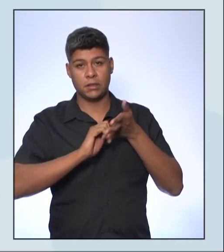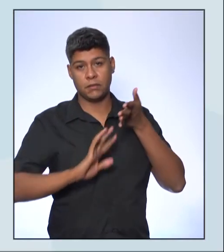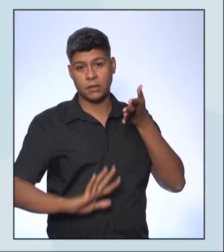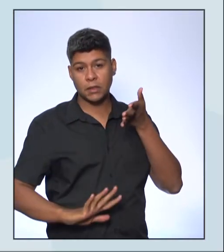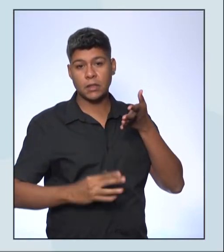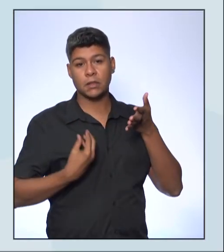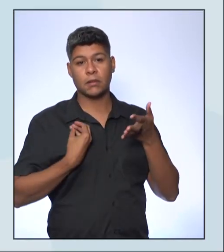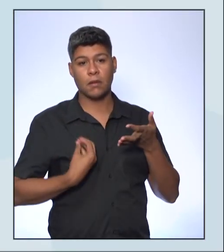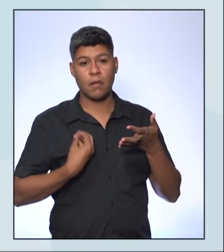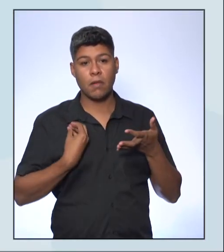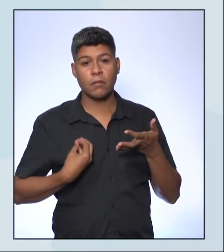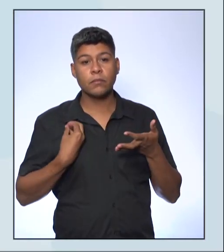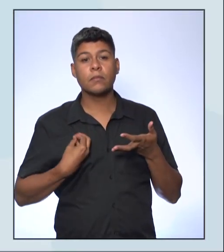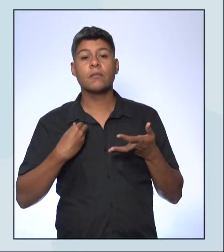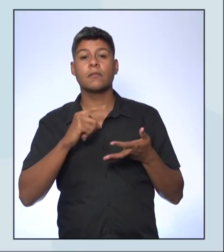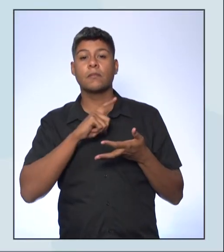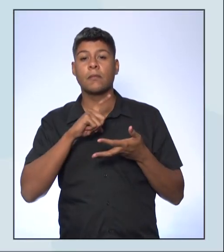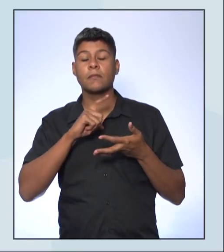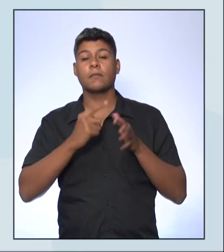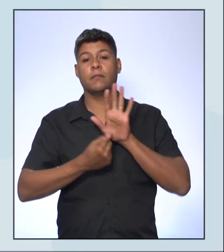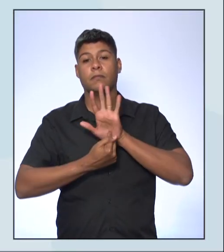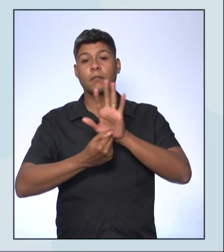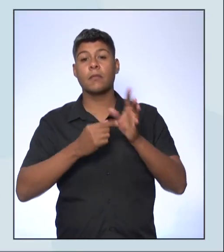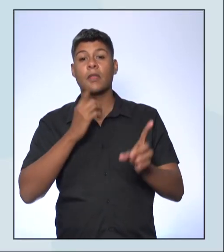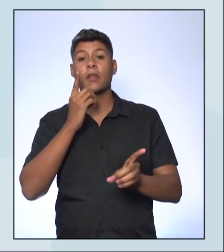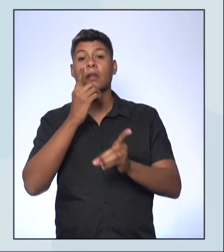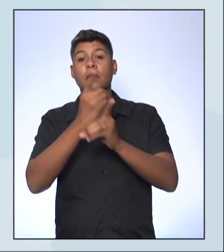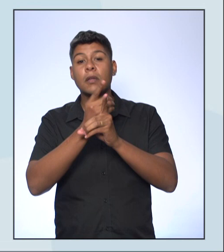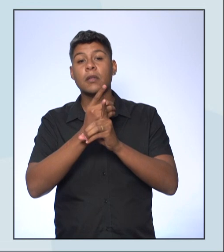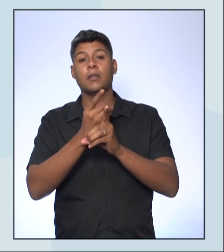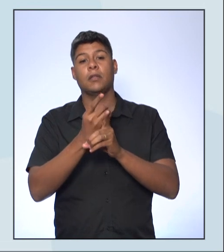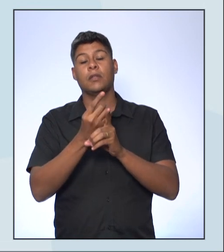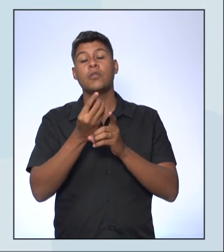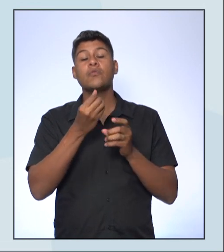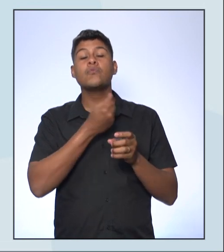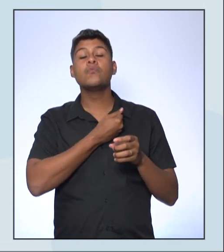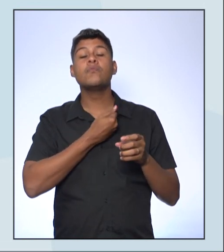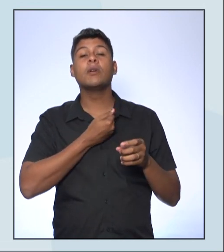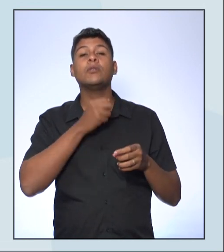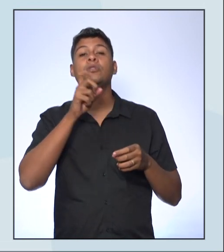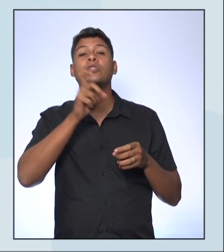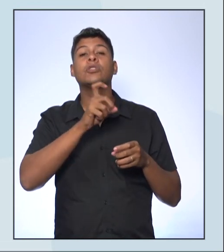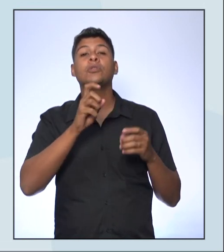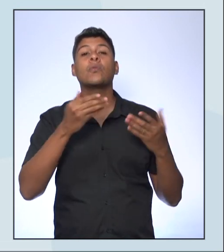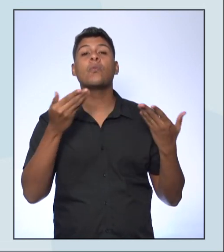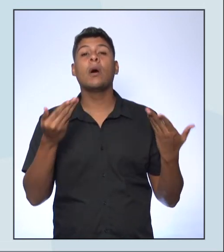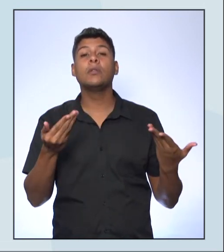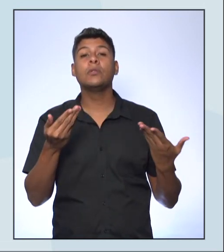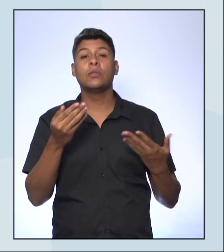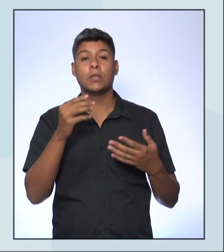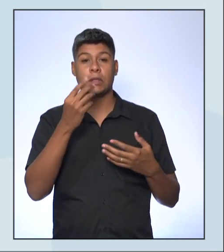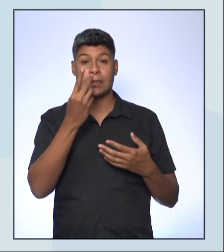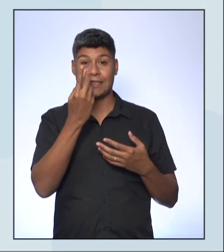para vocês, vai aparecer para encontrar o valor de x no caso, né? Isso. 3 paralelas e